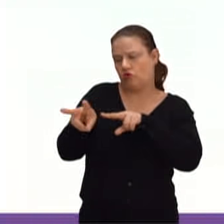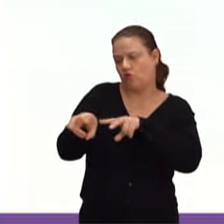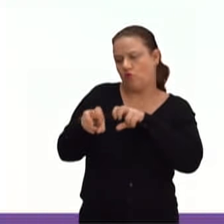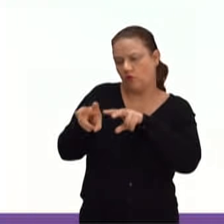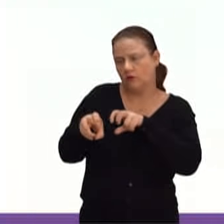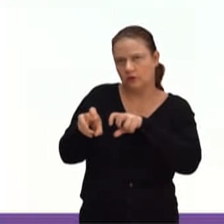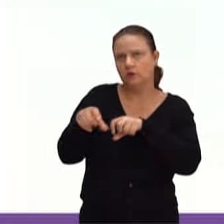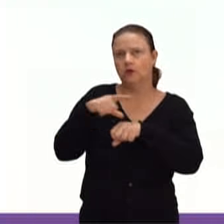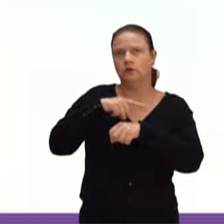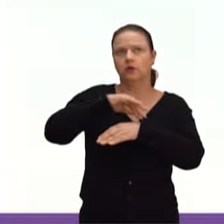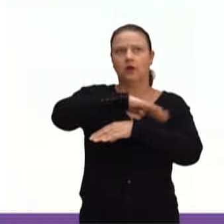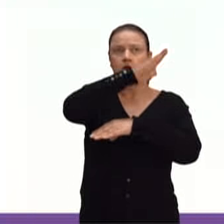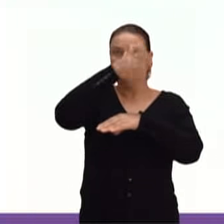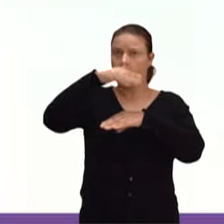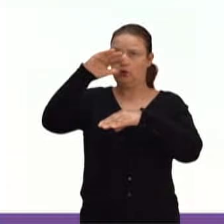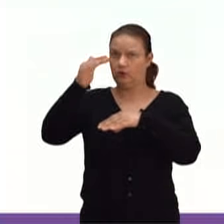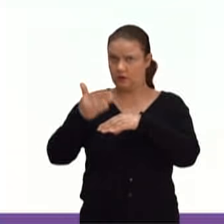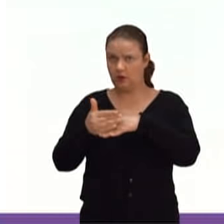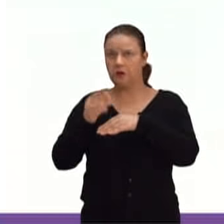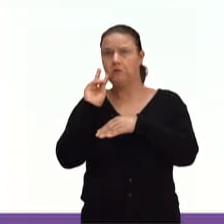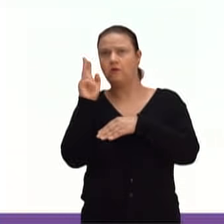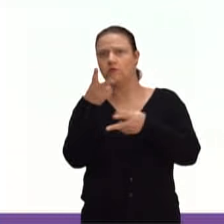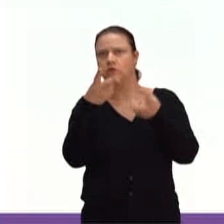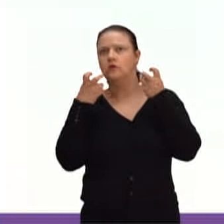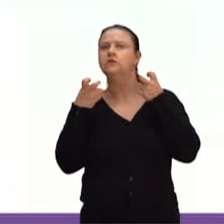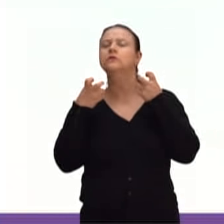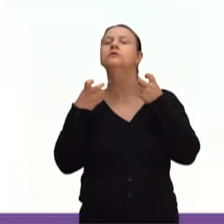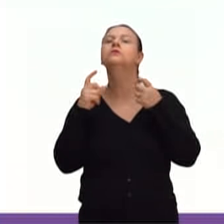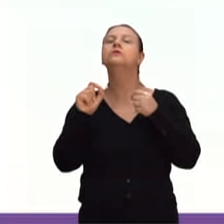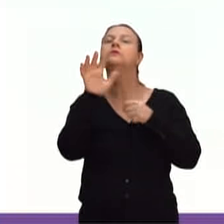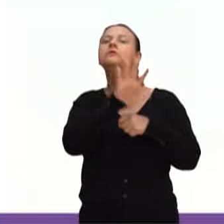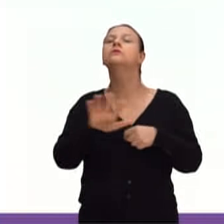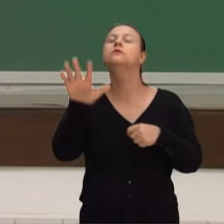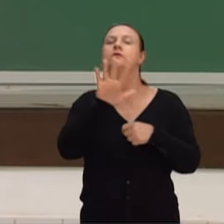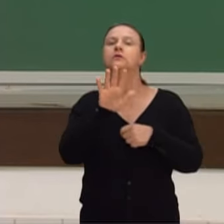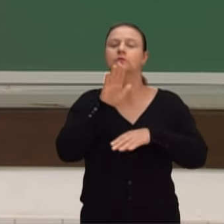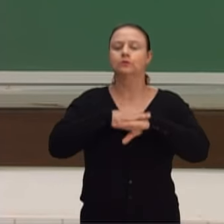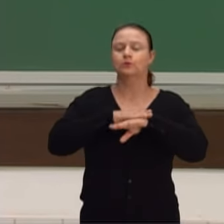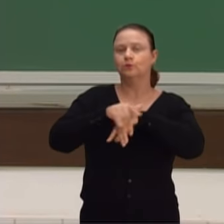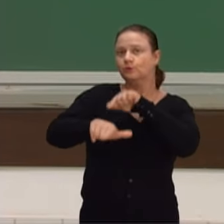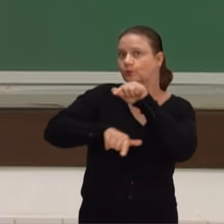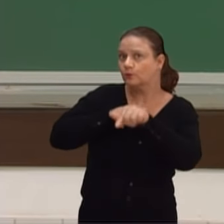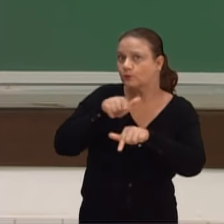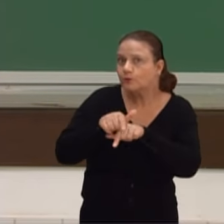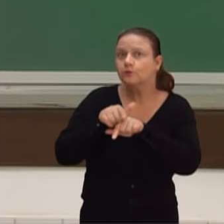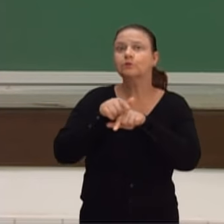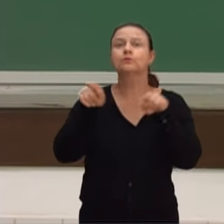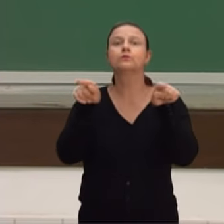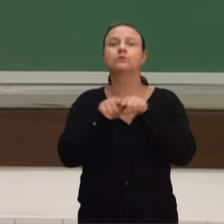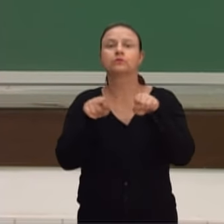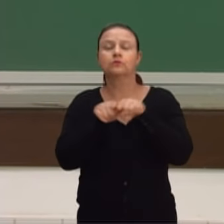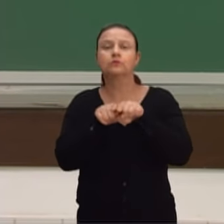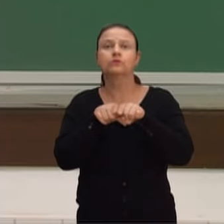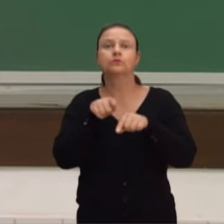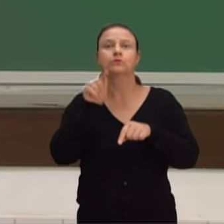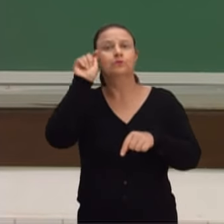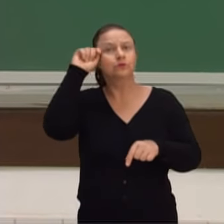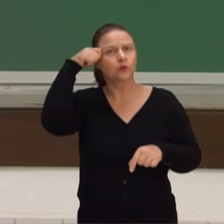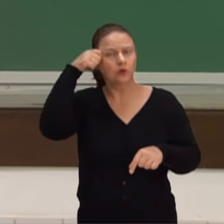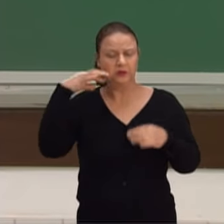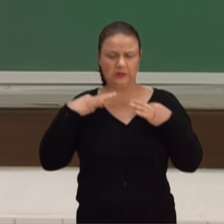as montanhas e a serra lá atrás. Então, um trabalho rural. Um trabalho onde você percebe que os negros têm roupas